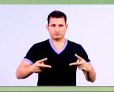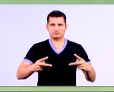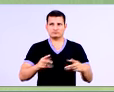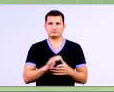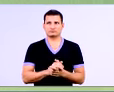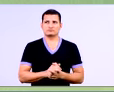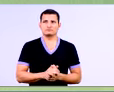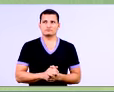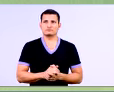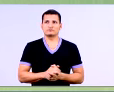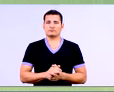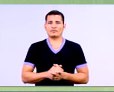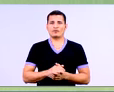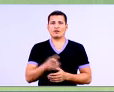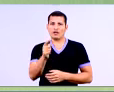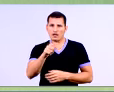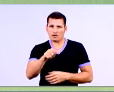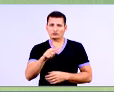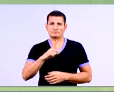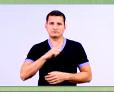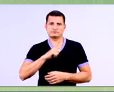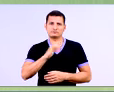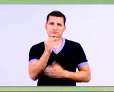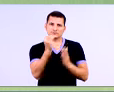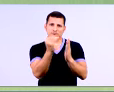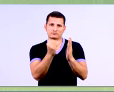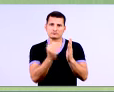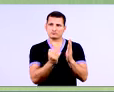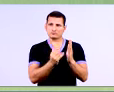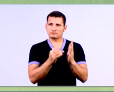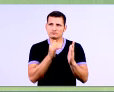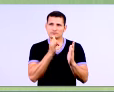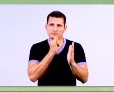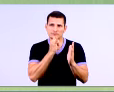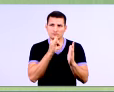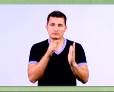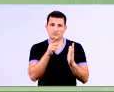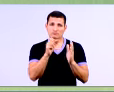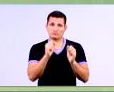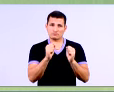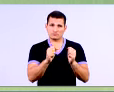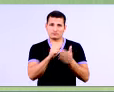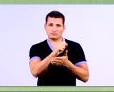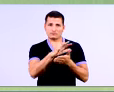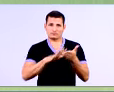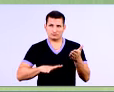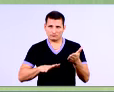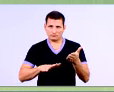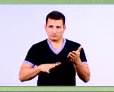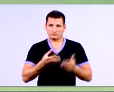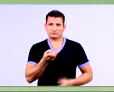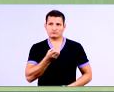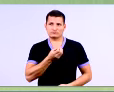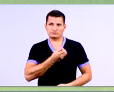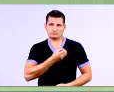embaixo eu coloquei alguns exemplos, olha. Esses dados podem ser do tipo texto, número,